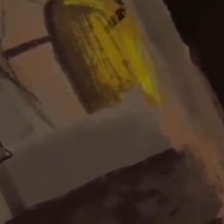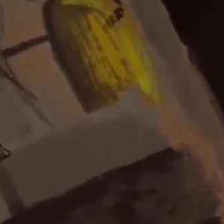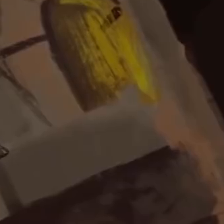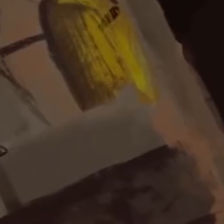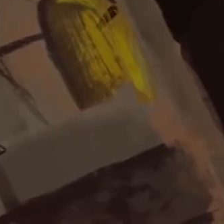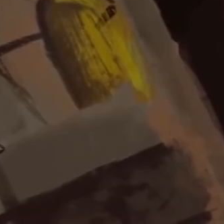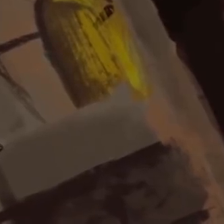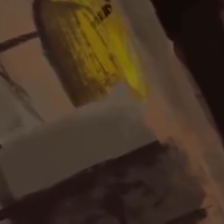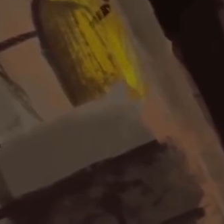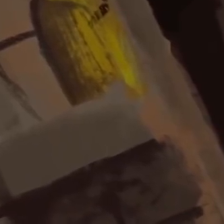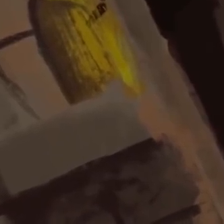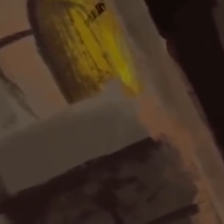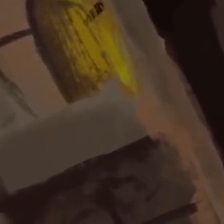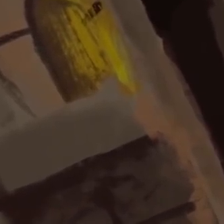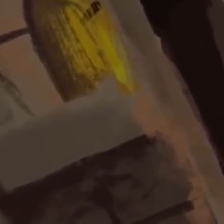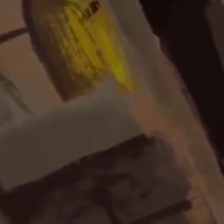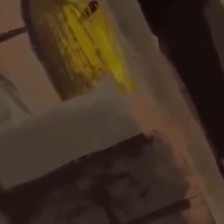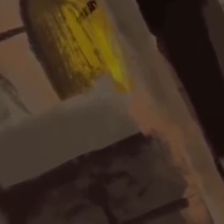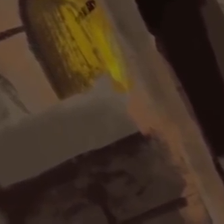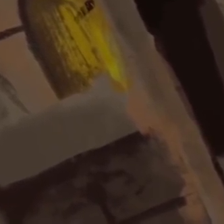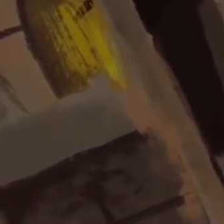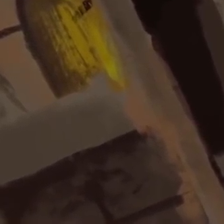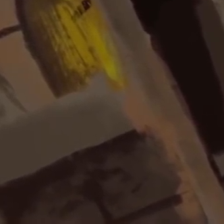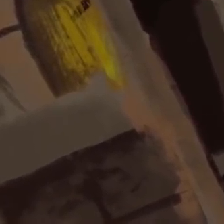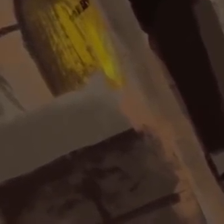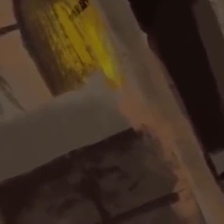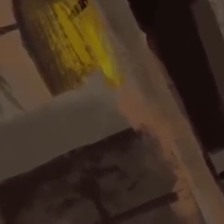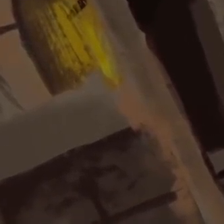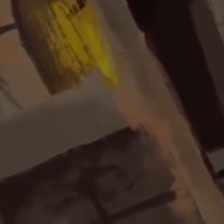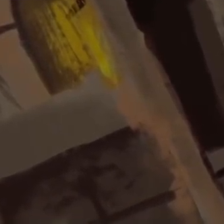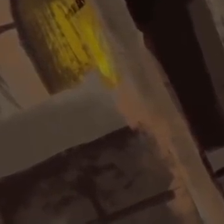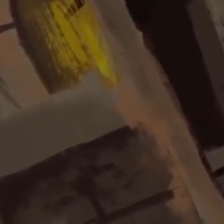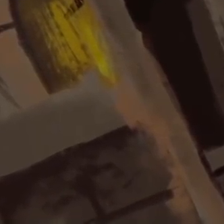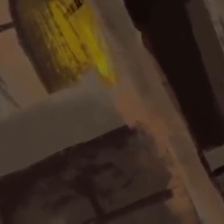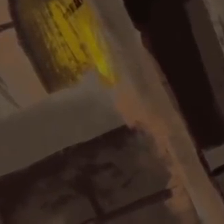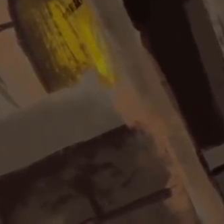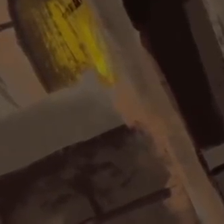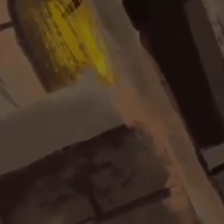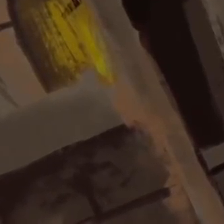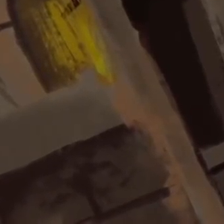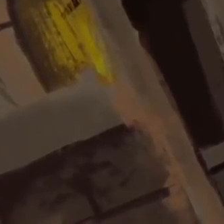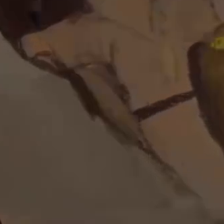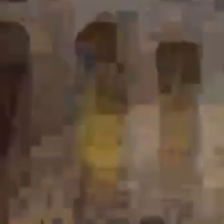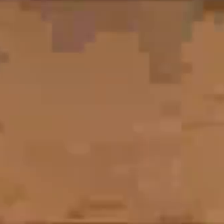adorar, bendizer. Ai, o nome de